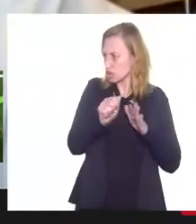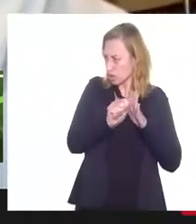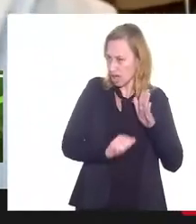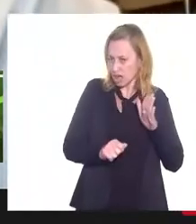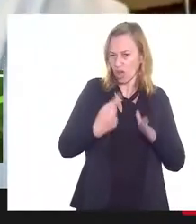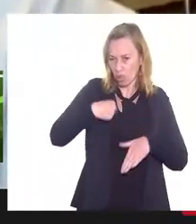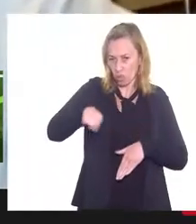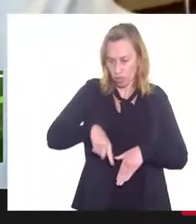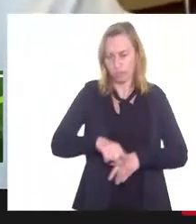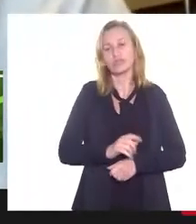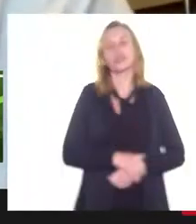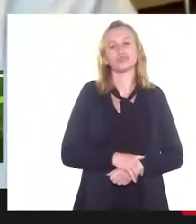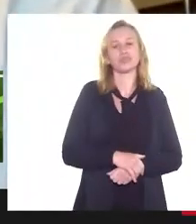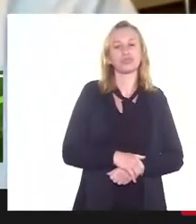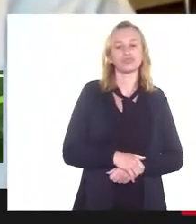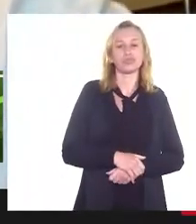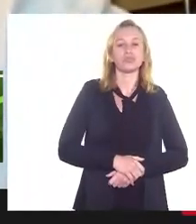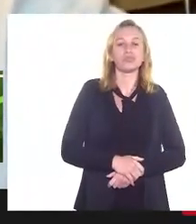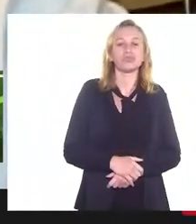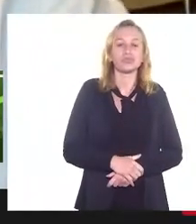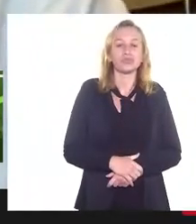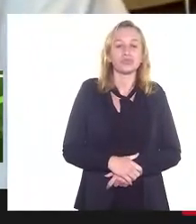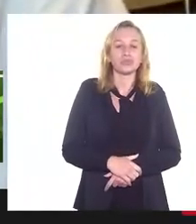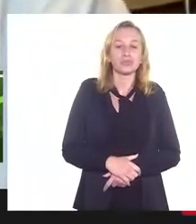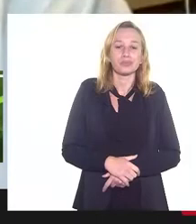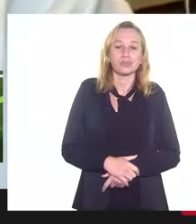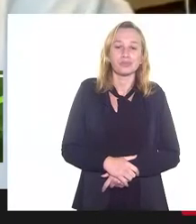corro também na região dos lagos, né?